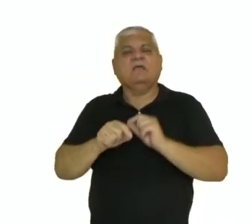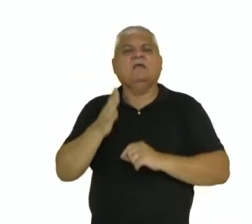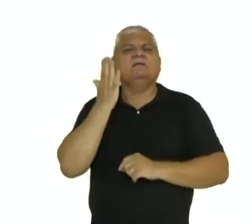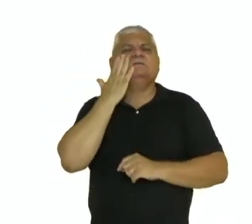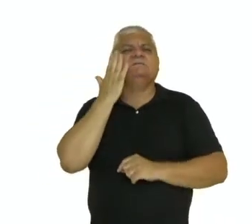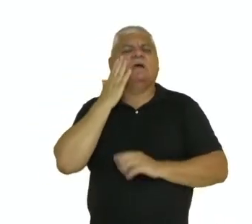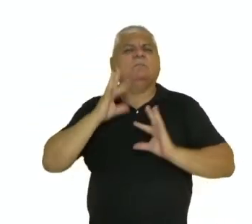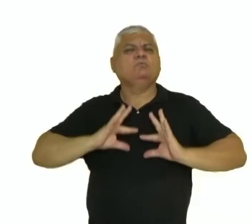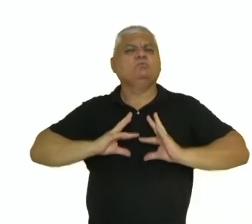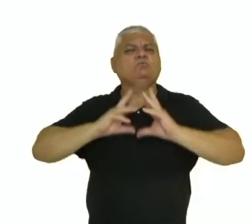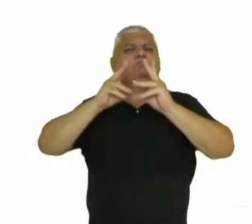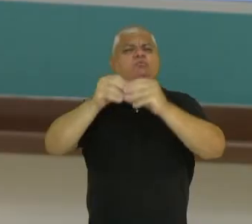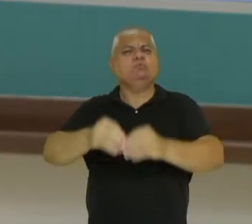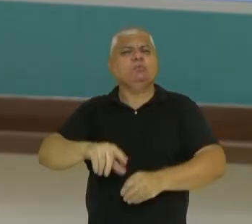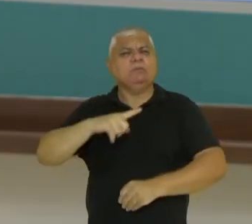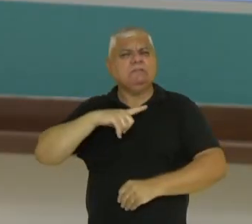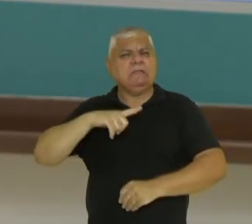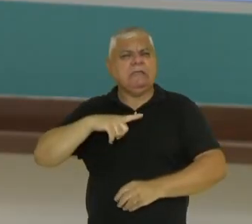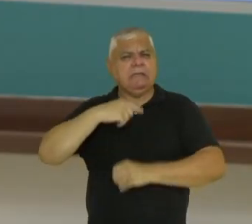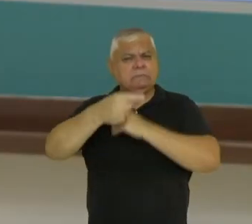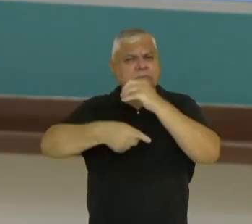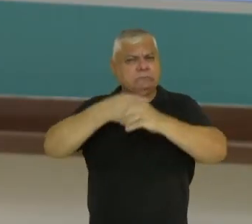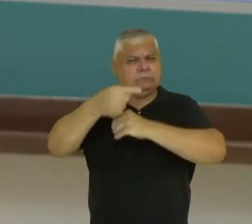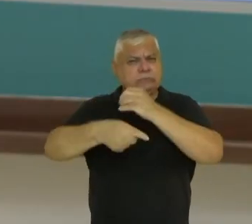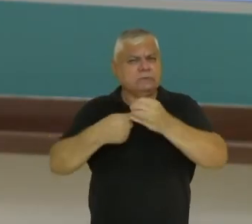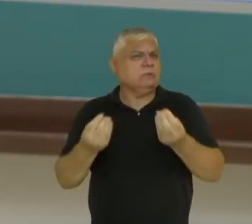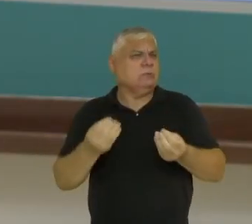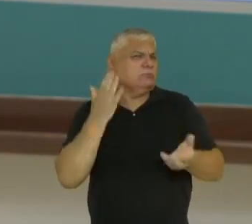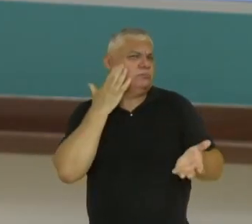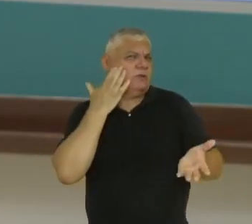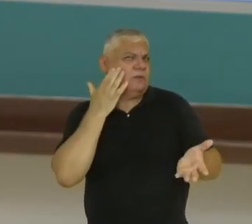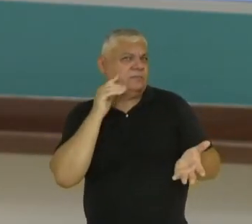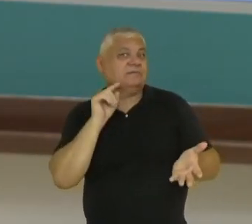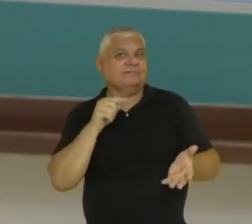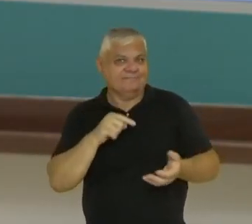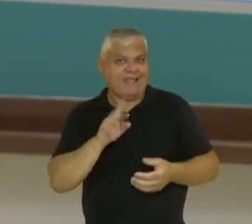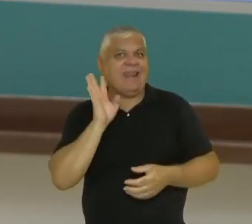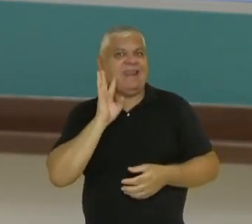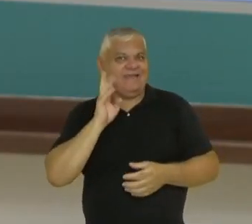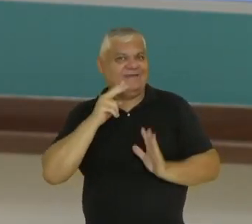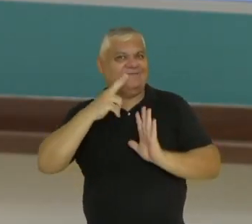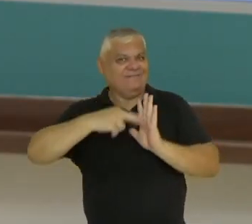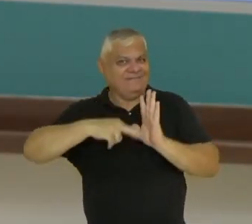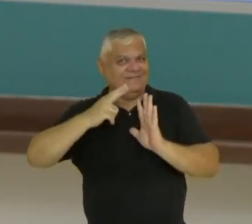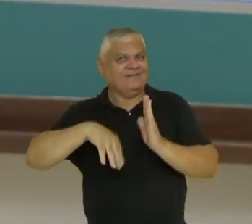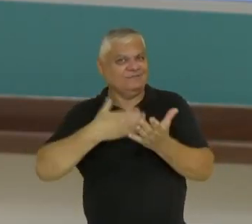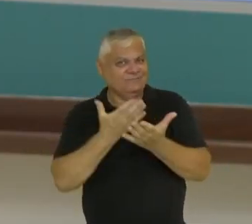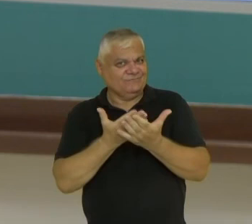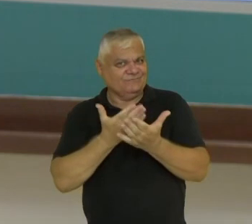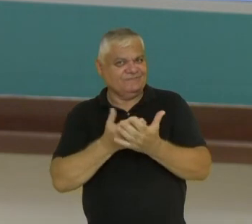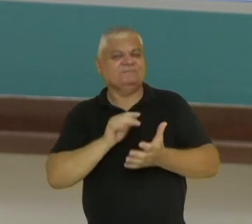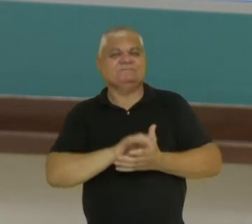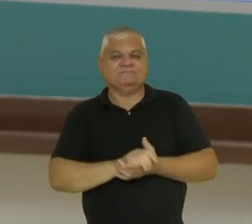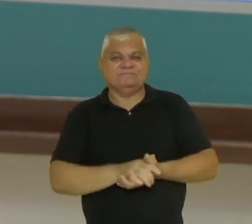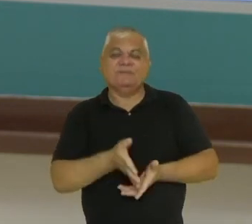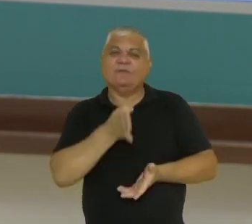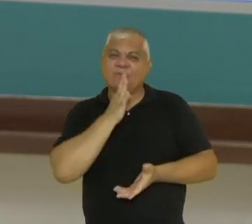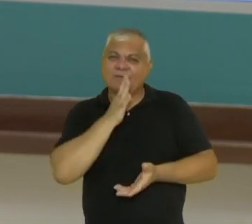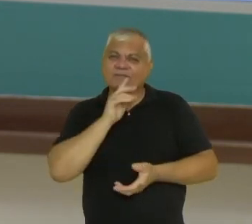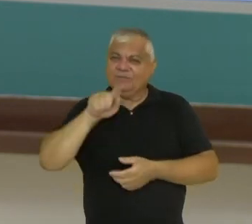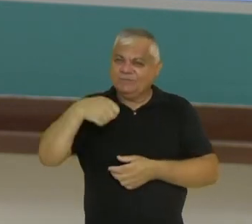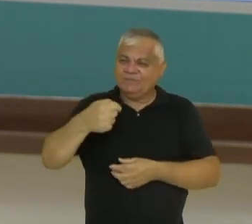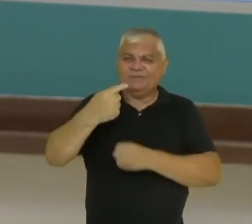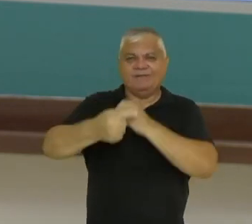no mundo é mesmo feito de átomos? Então, é uma matéria bem interessante para a gente estar estudando e conhecendo mais sobre os